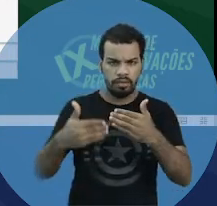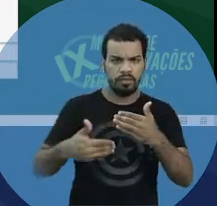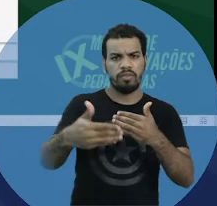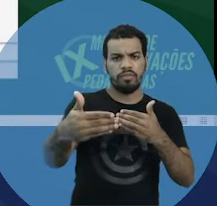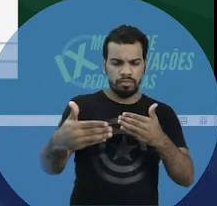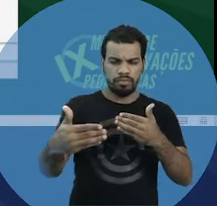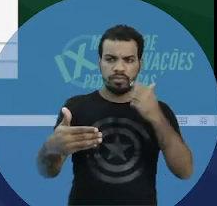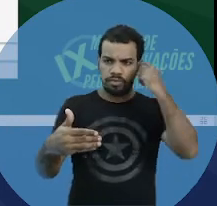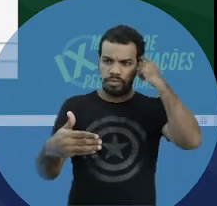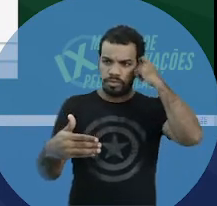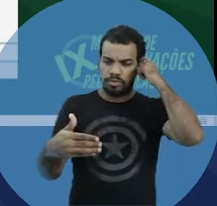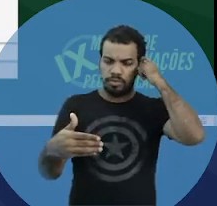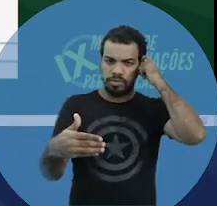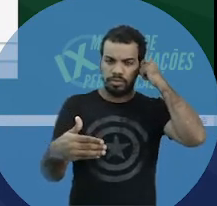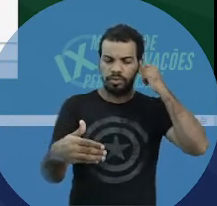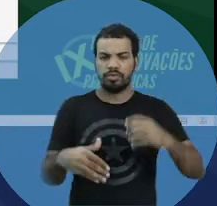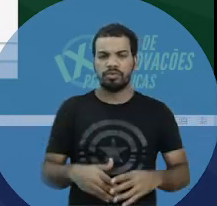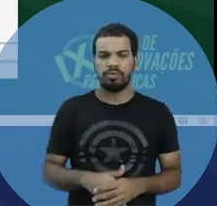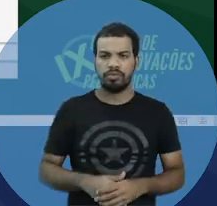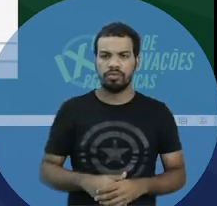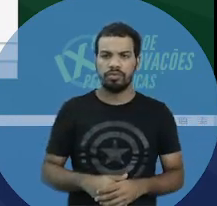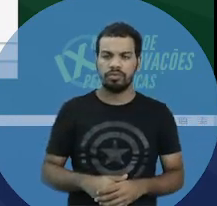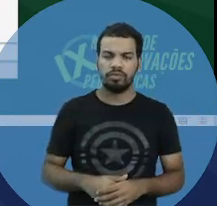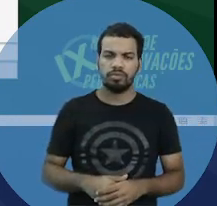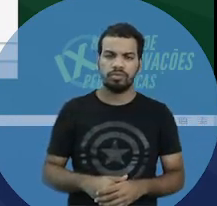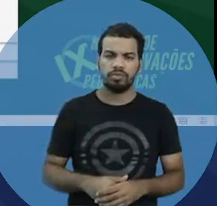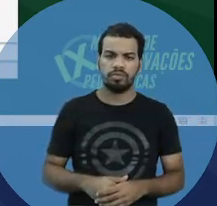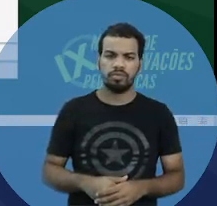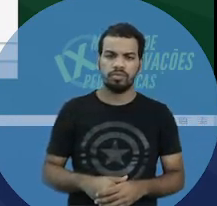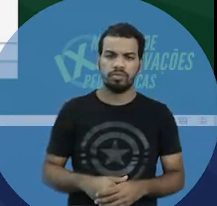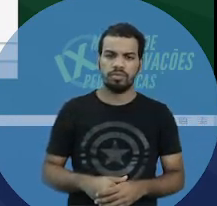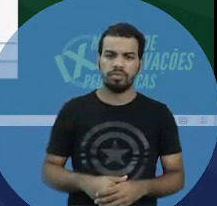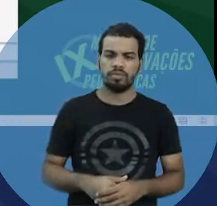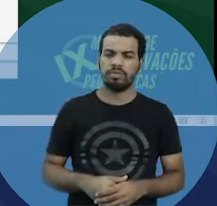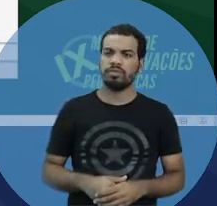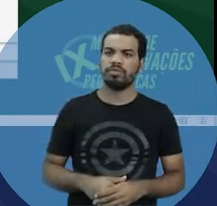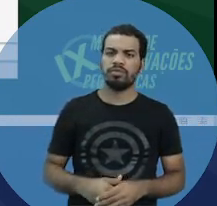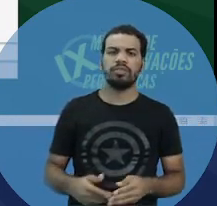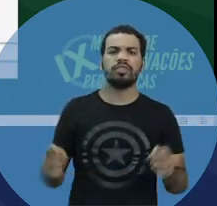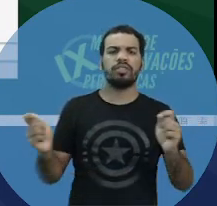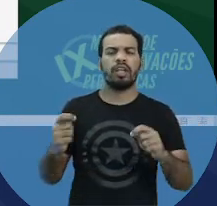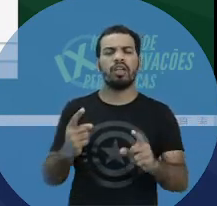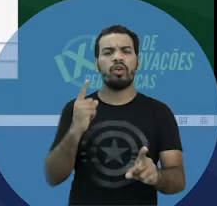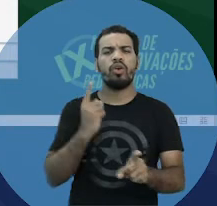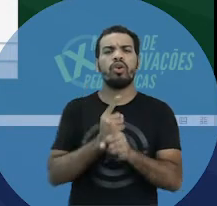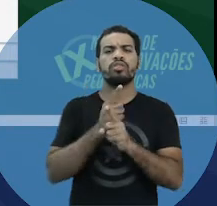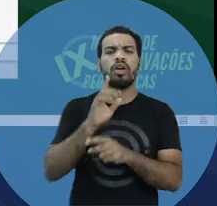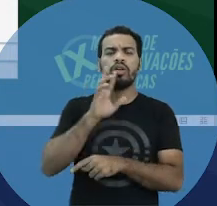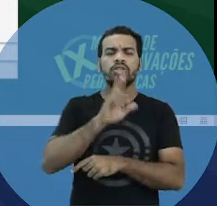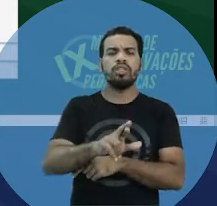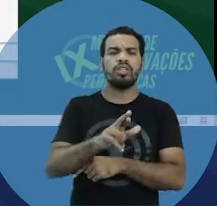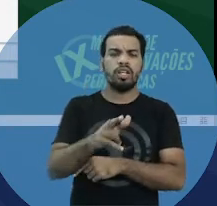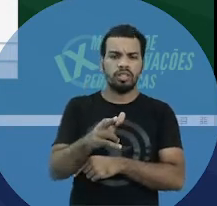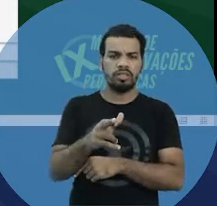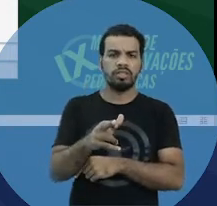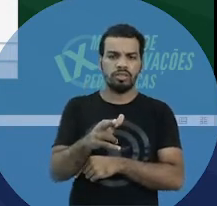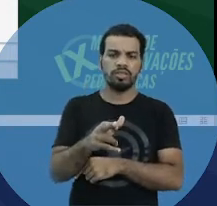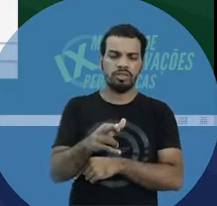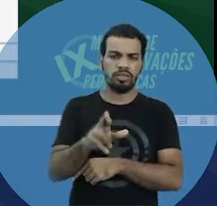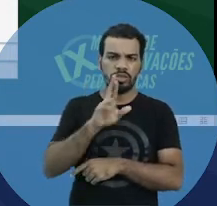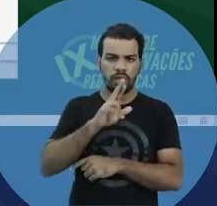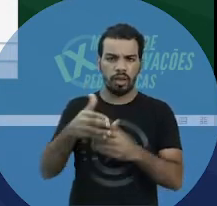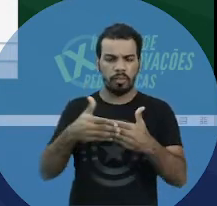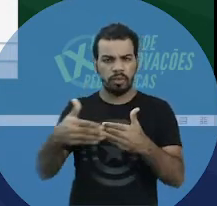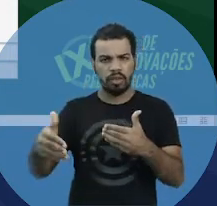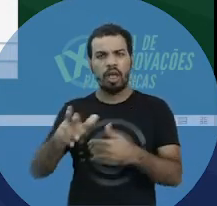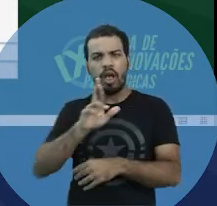próximo slide, que a gente encontra a percepção do resultado desse processo, né? Esse processo ele